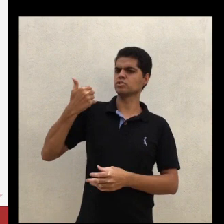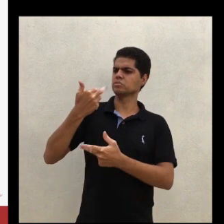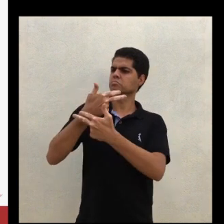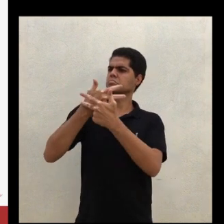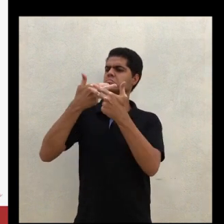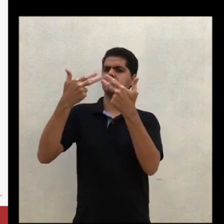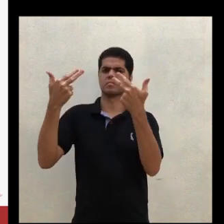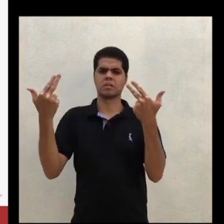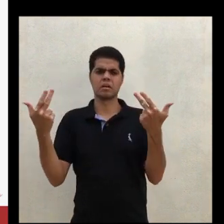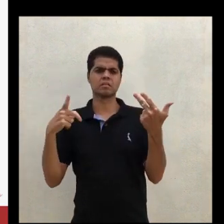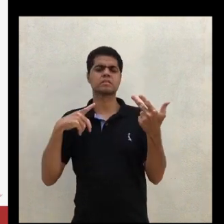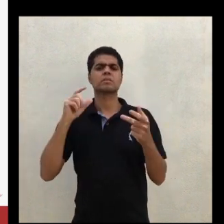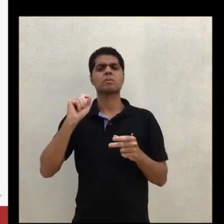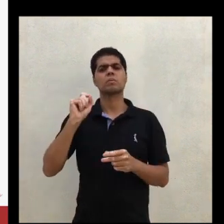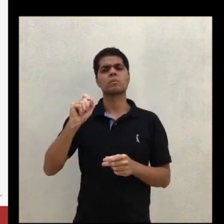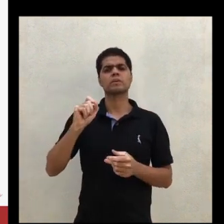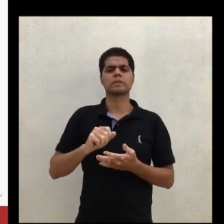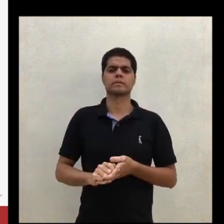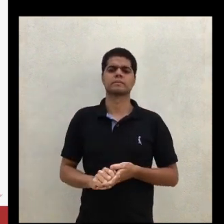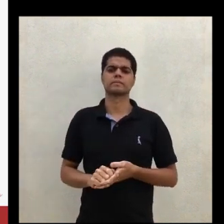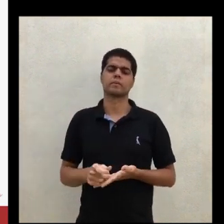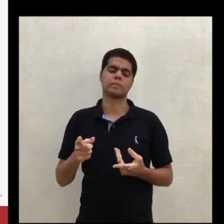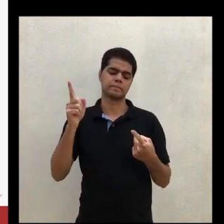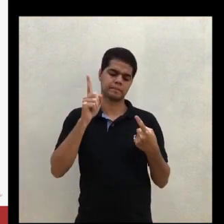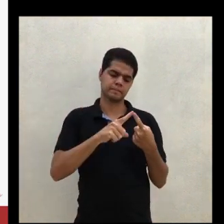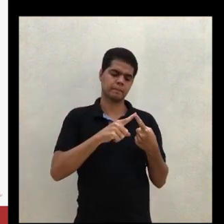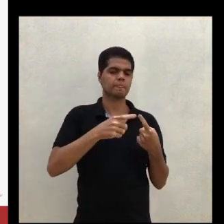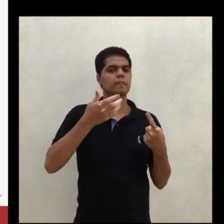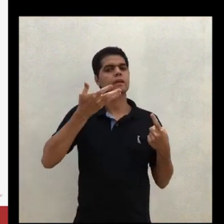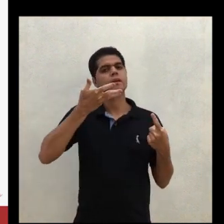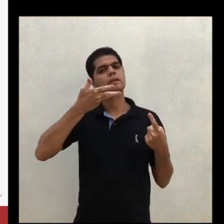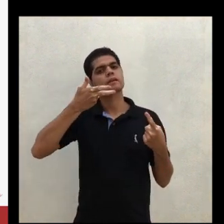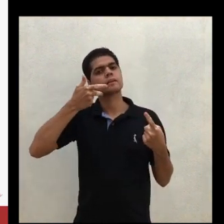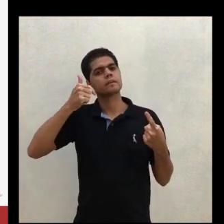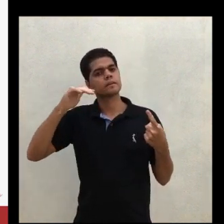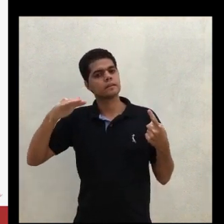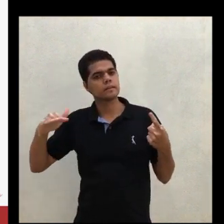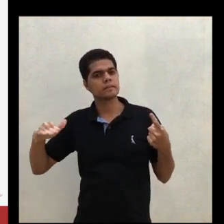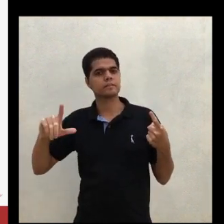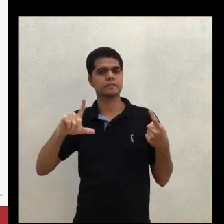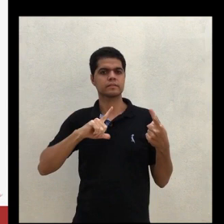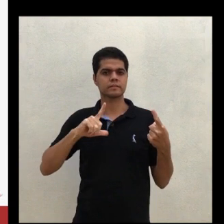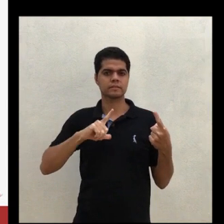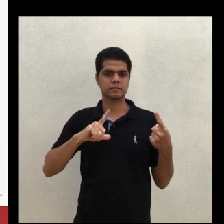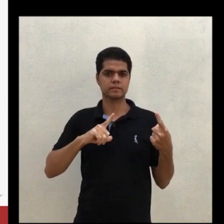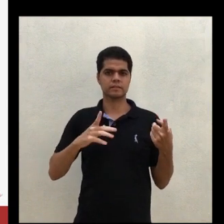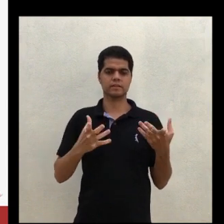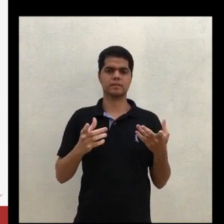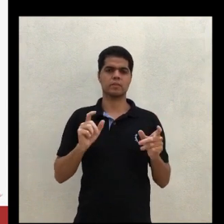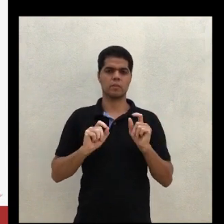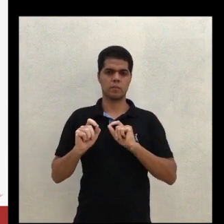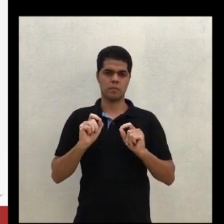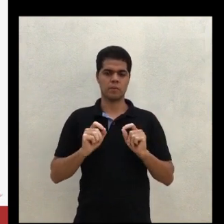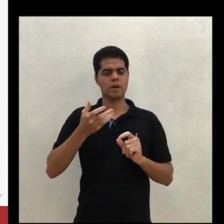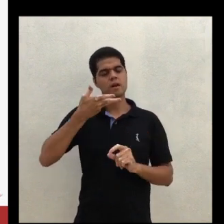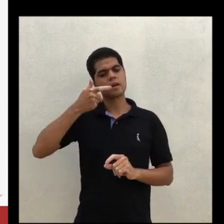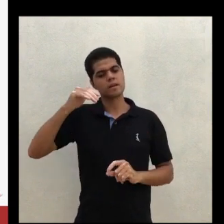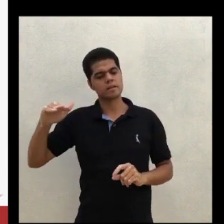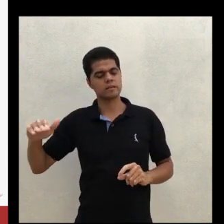ela pertence aqui ao grupo 100% aqui, ó, ela é criança aos 10 anos de idade, né? Aos